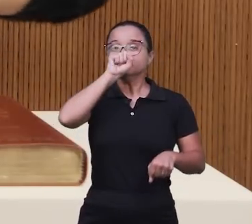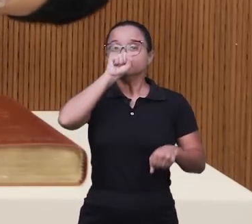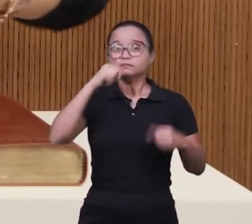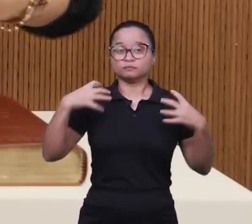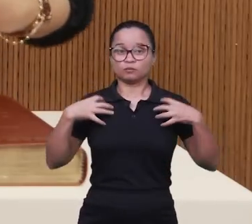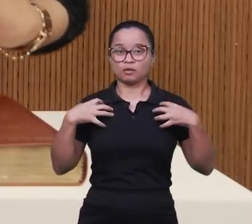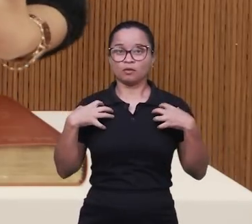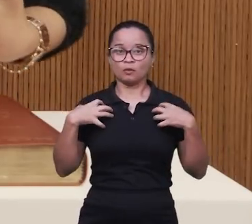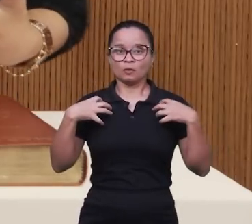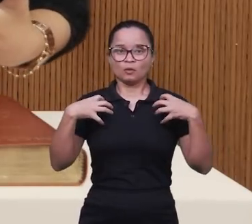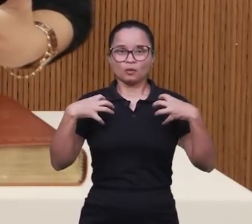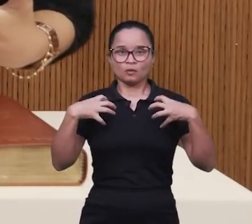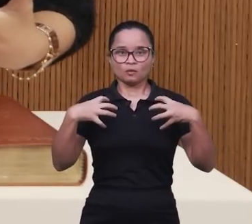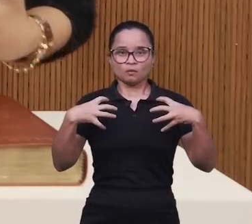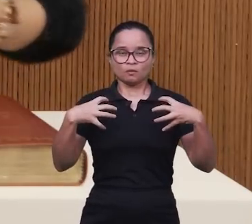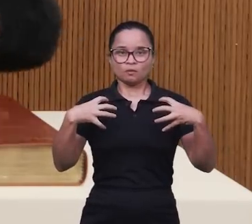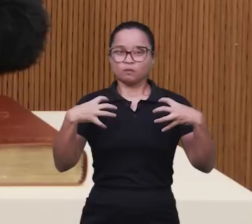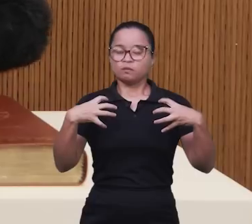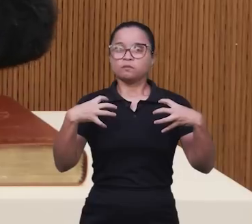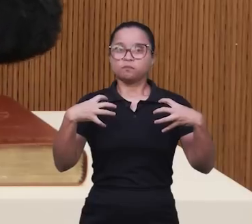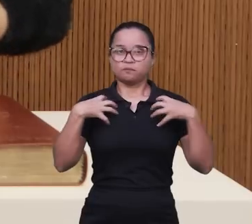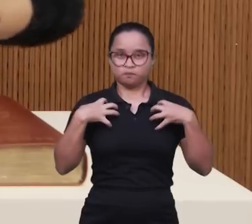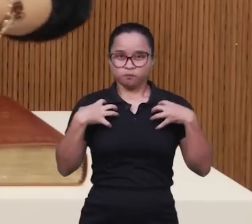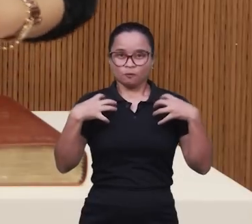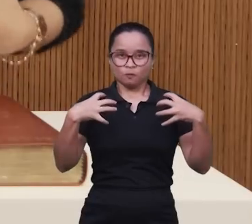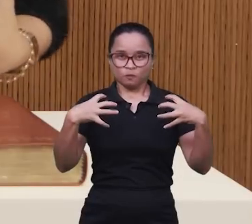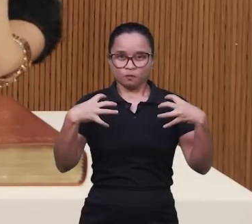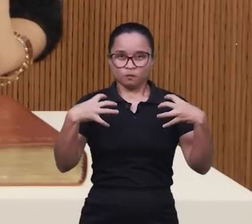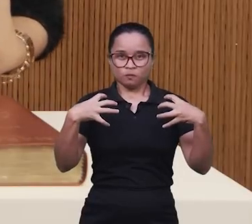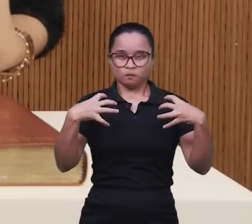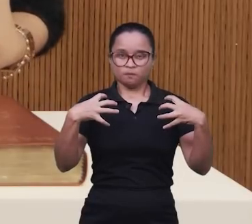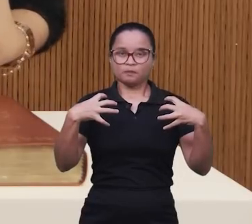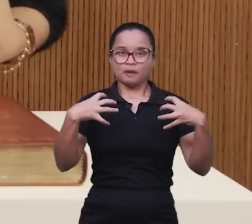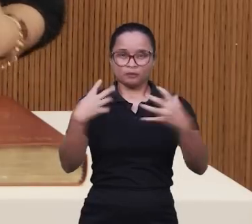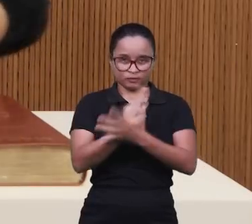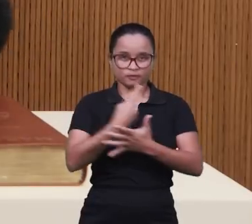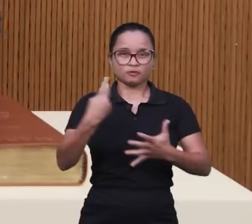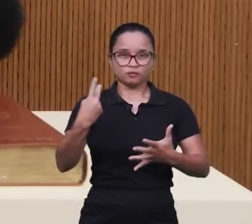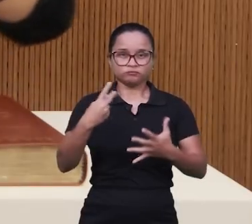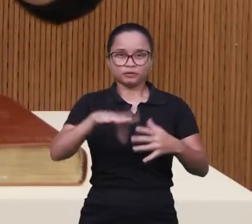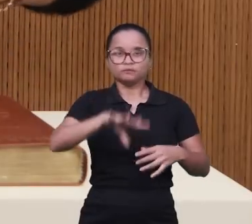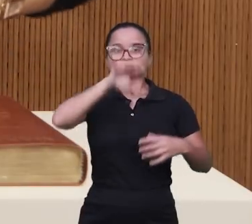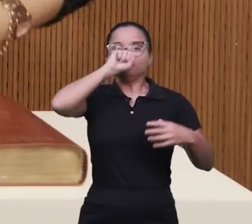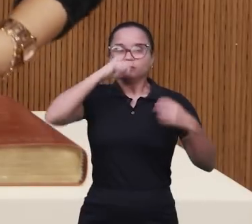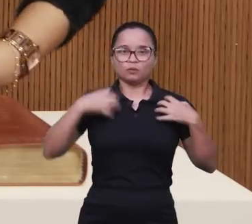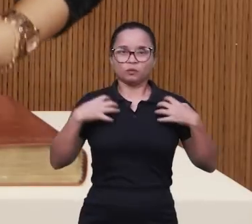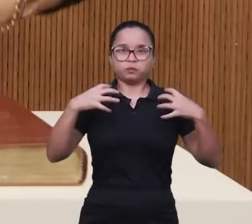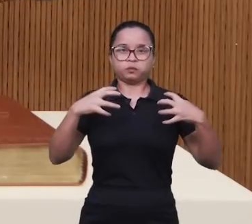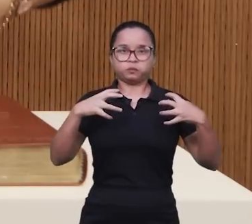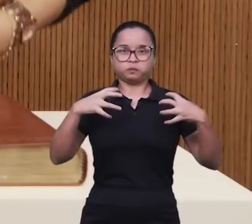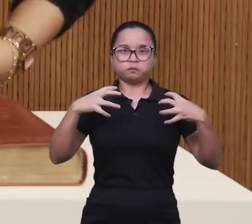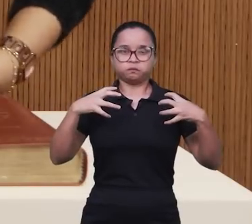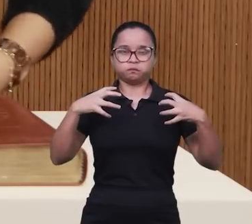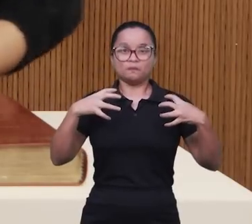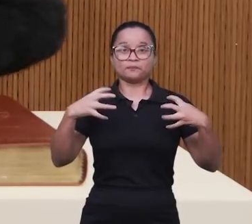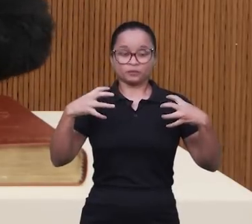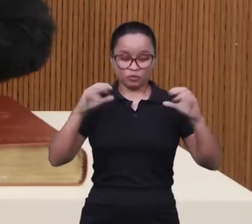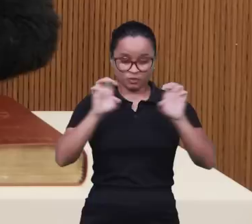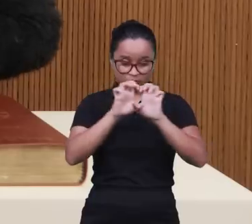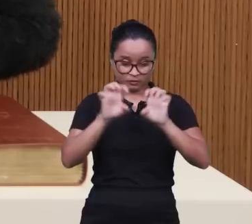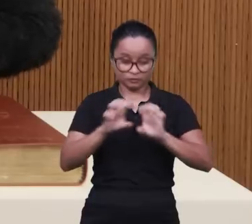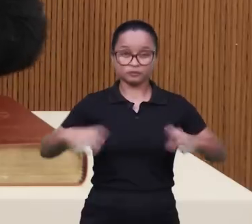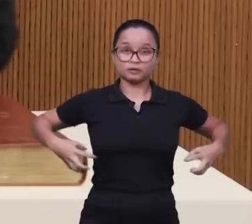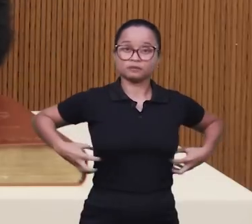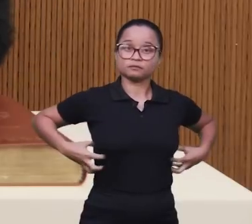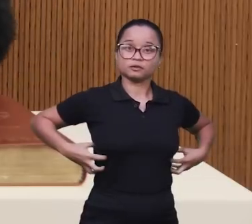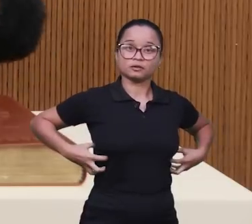os pulmões encheram de ar, tiveram seu volume aumentado. Essas estruturas musculares entre